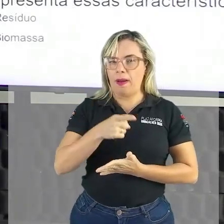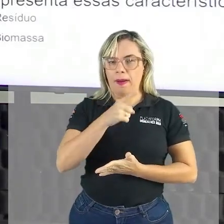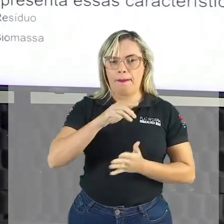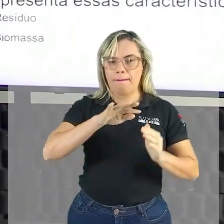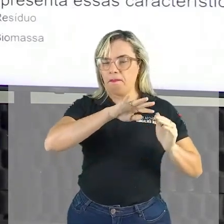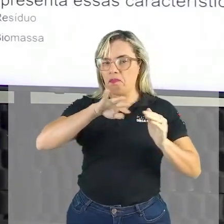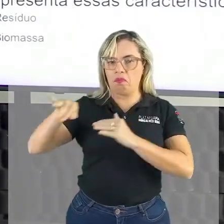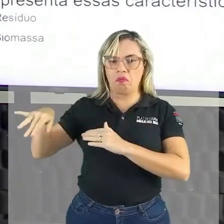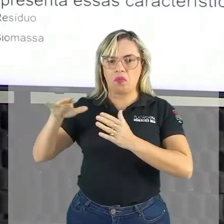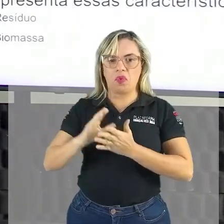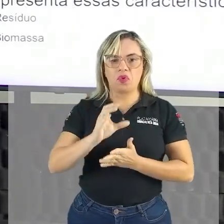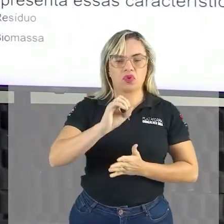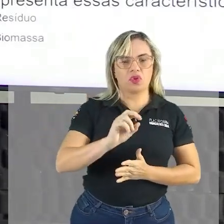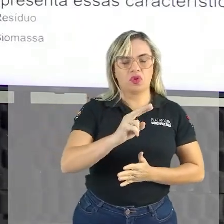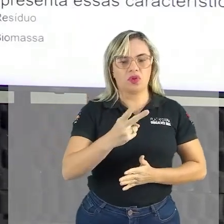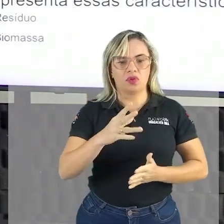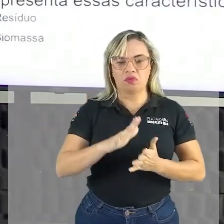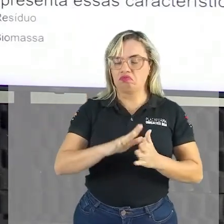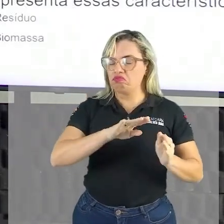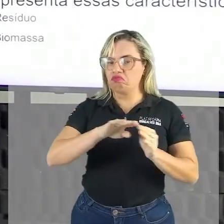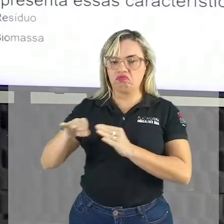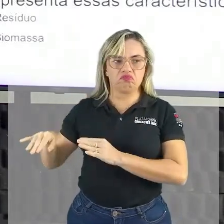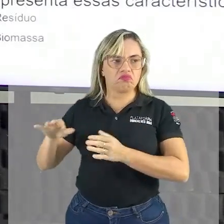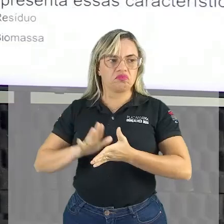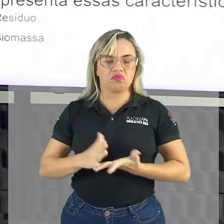não serve.